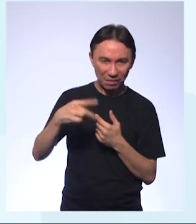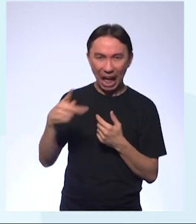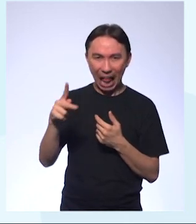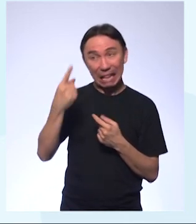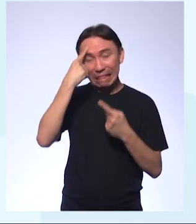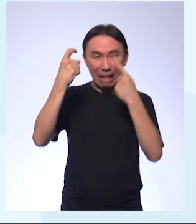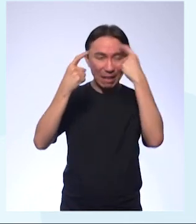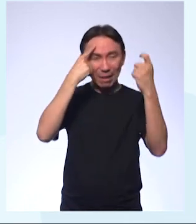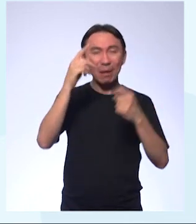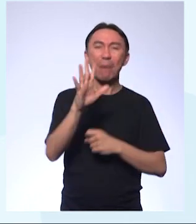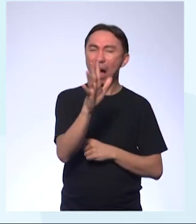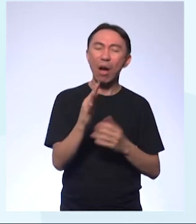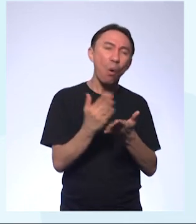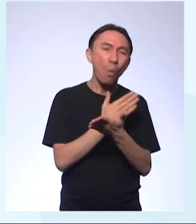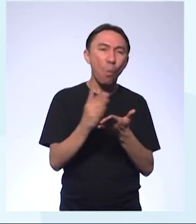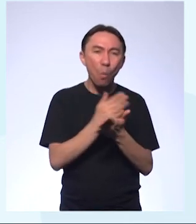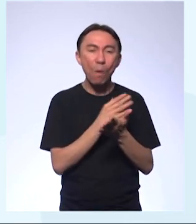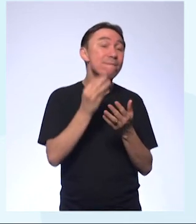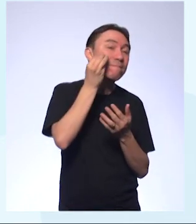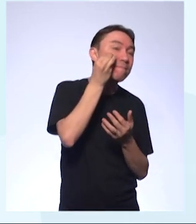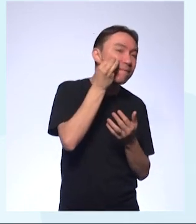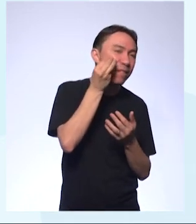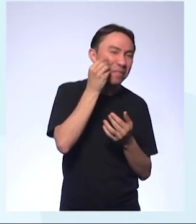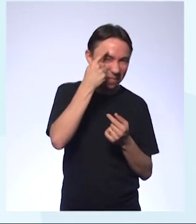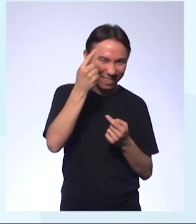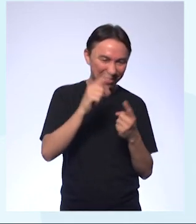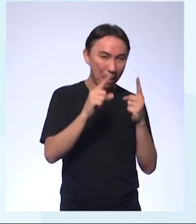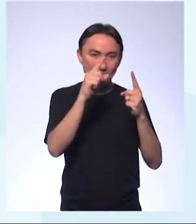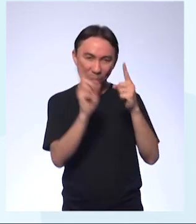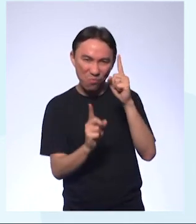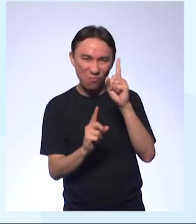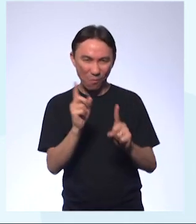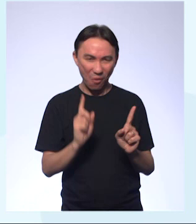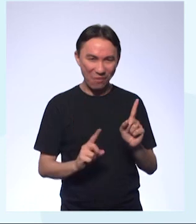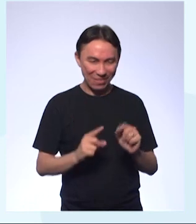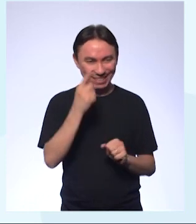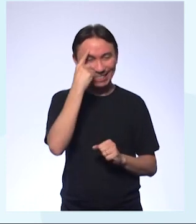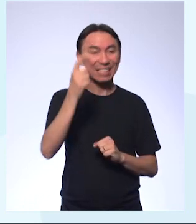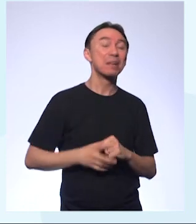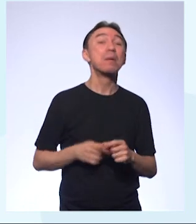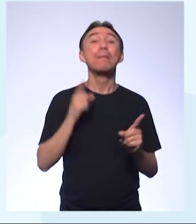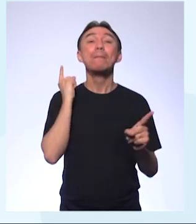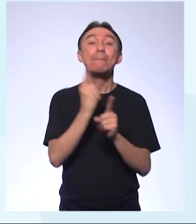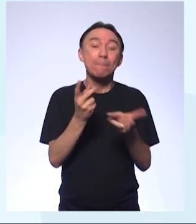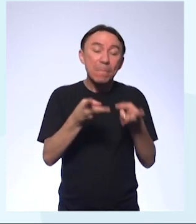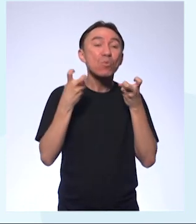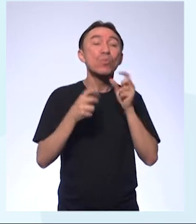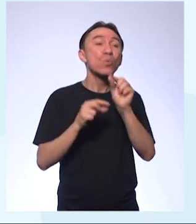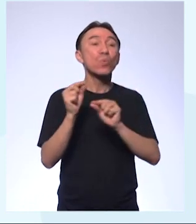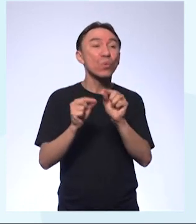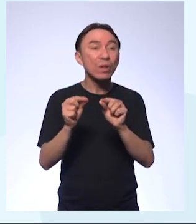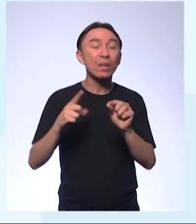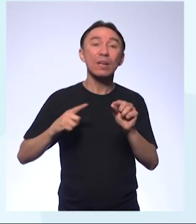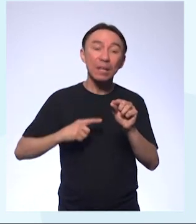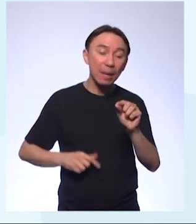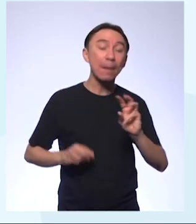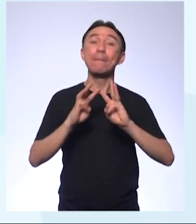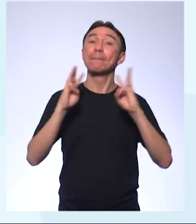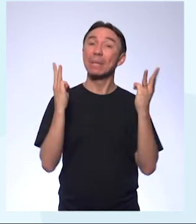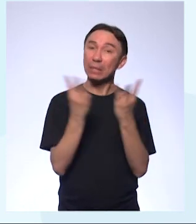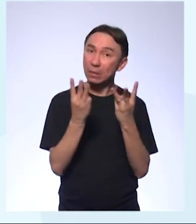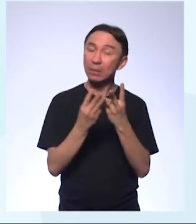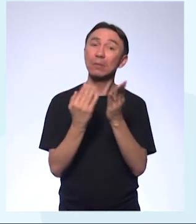Para Thomson, já tem algumas ideias a mais. Por quê? Ele, primeiro, partiu do que já existia de conhecimento na época, que eram as ideias